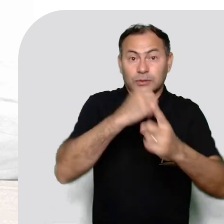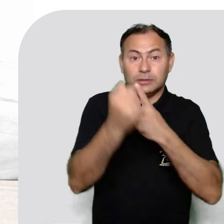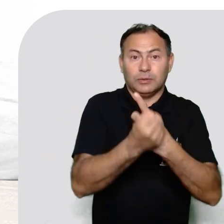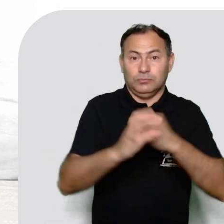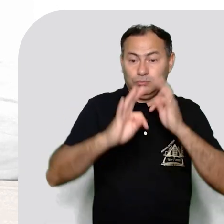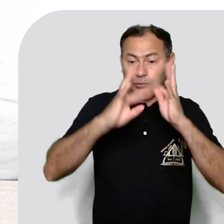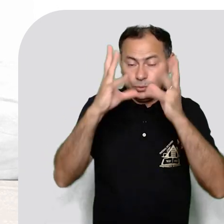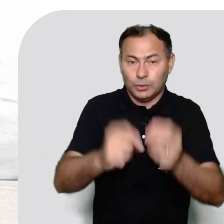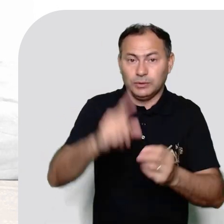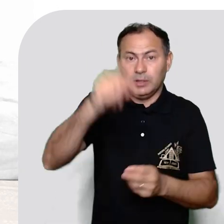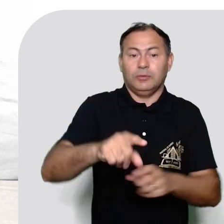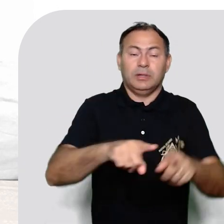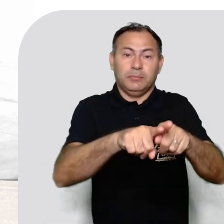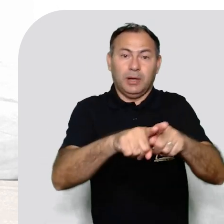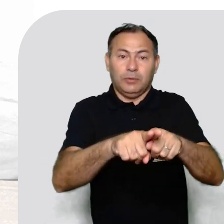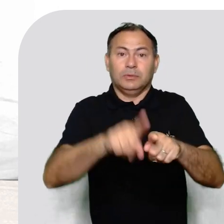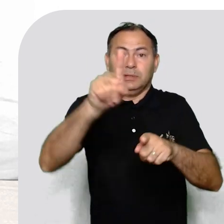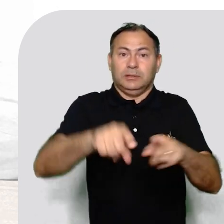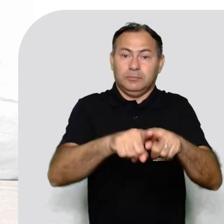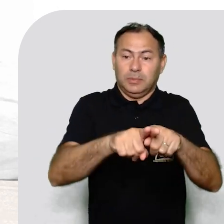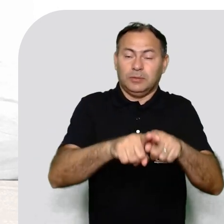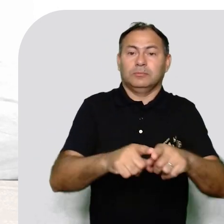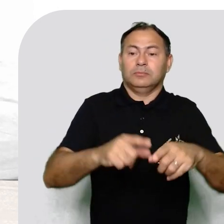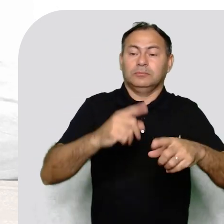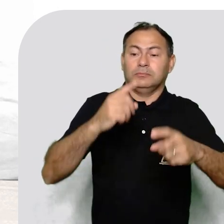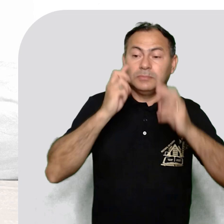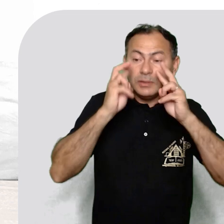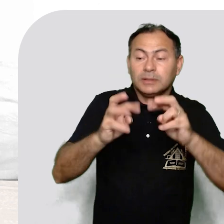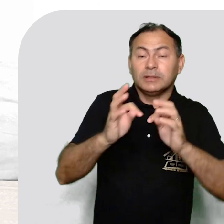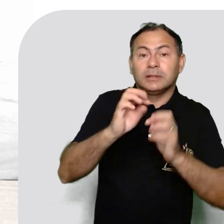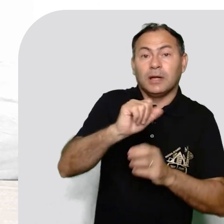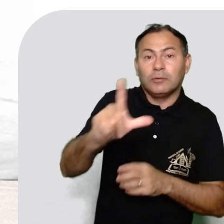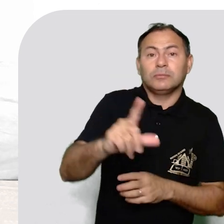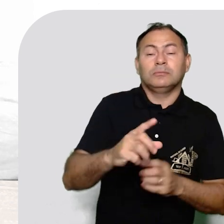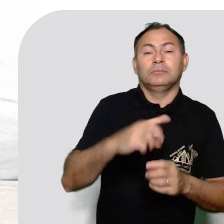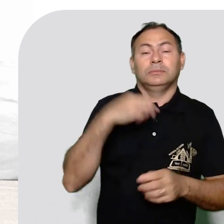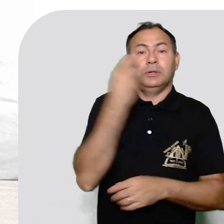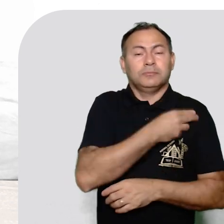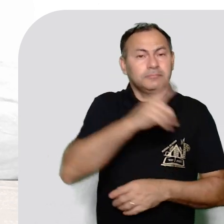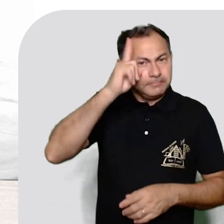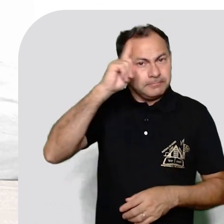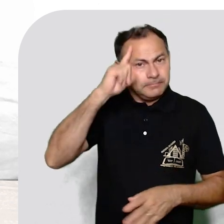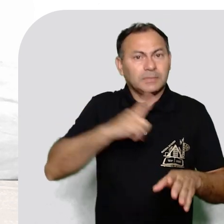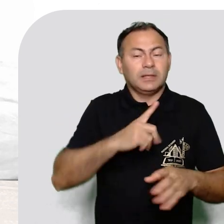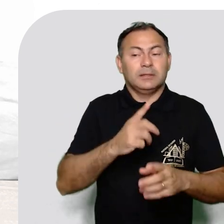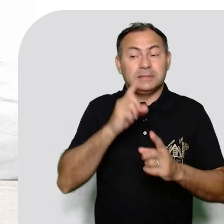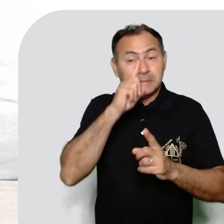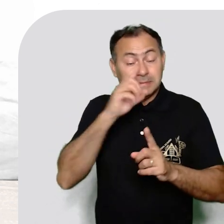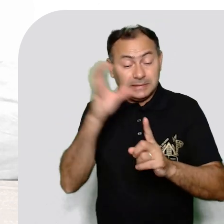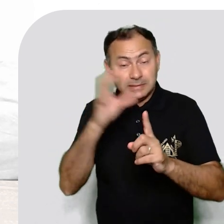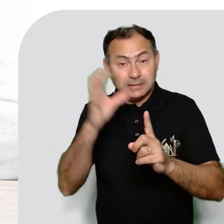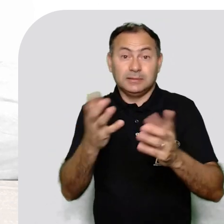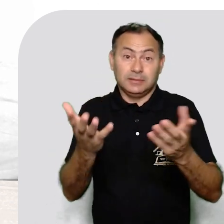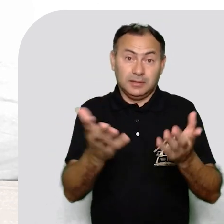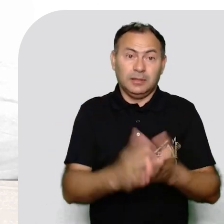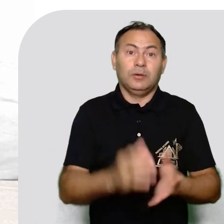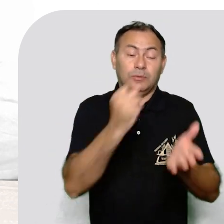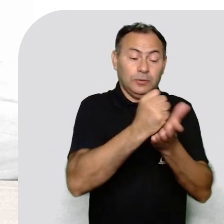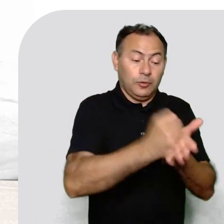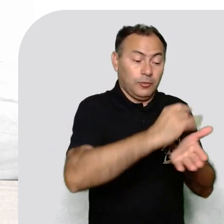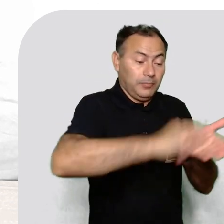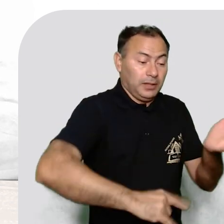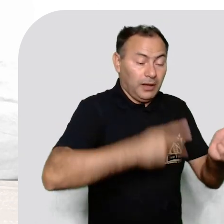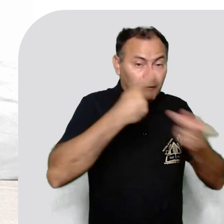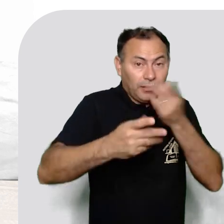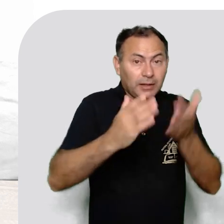social onde todos são irmãos, sejam irmãos, tratados como tais. Nos nossos dias nós temos ameaças. O documento